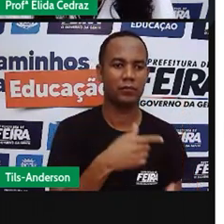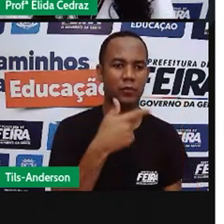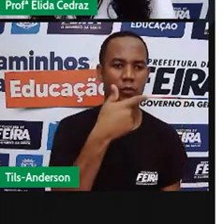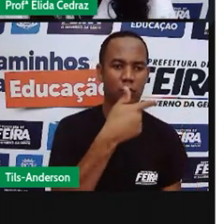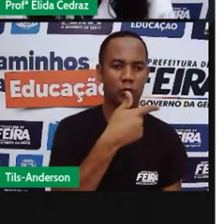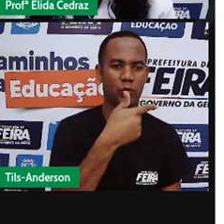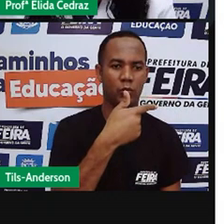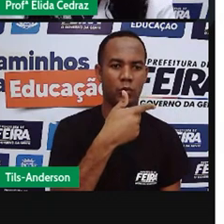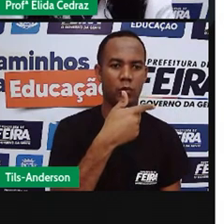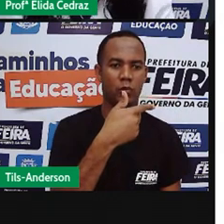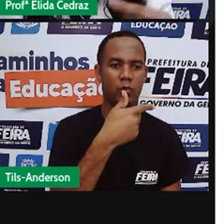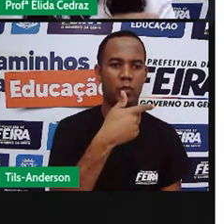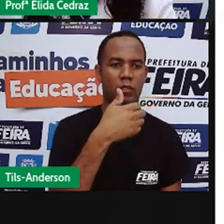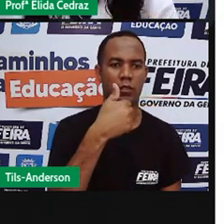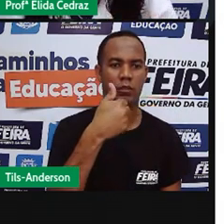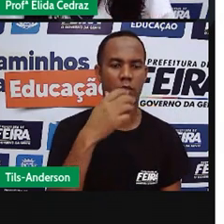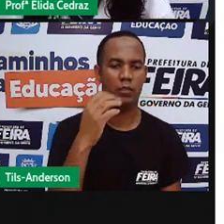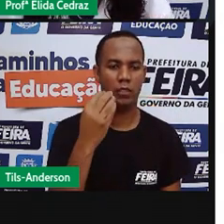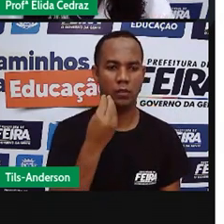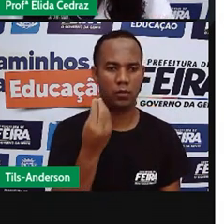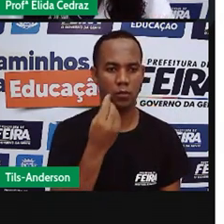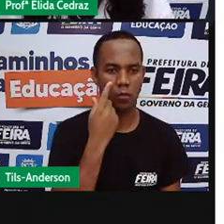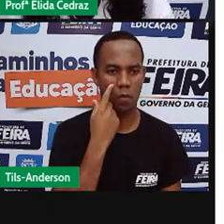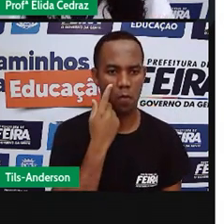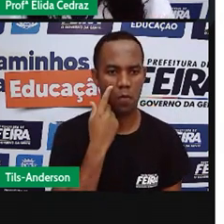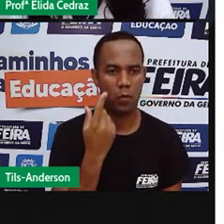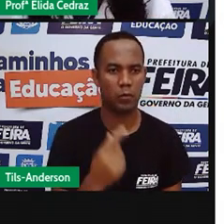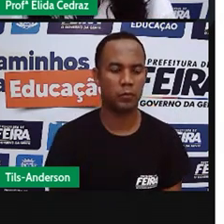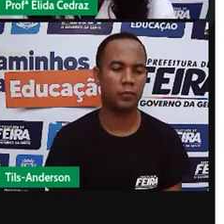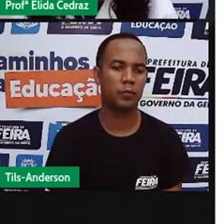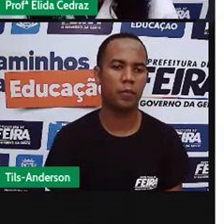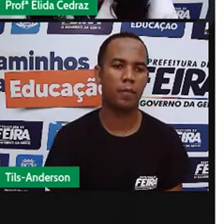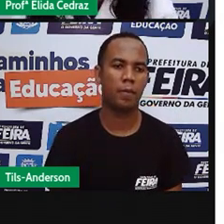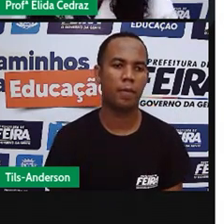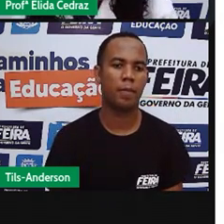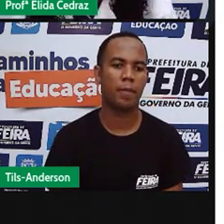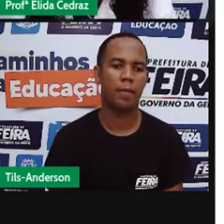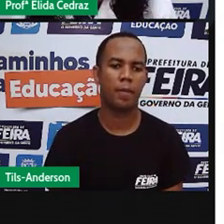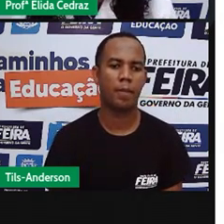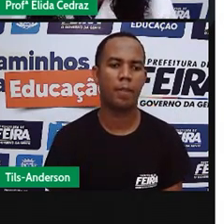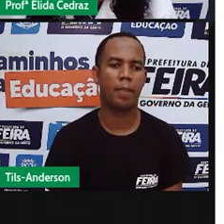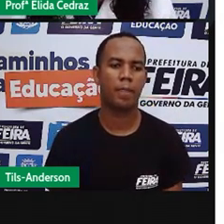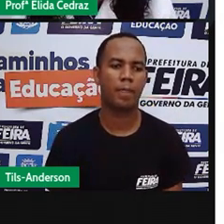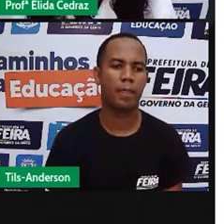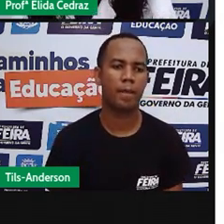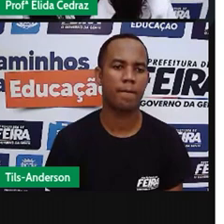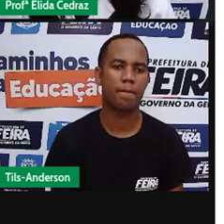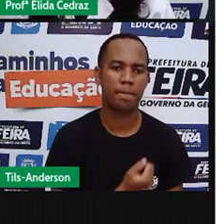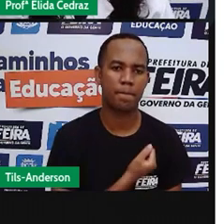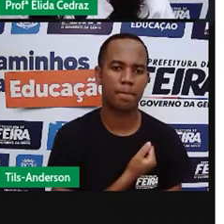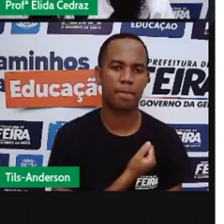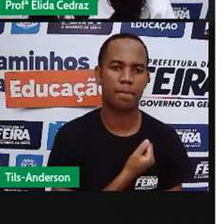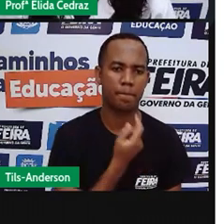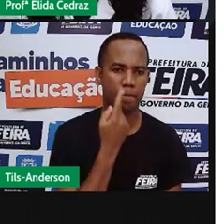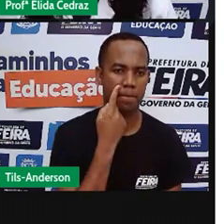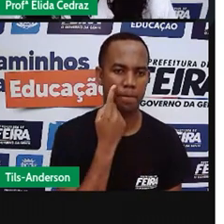210. Vamos ajudá-lo a preencher as outras? Vamos lá? A casa dos 300, como vai